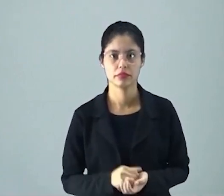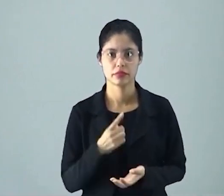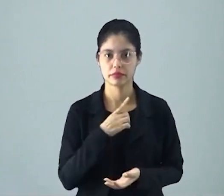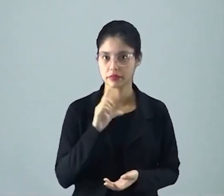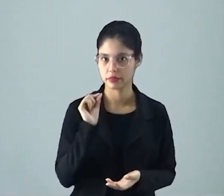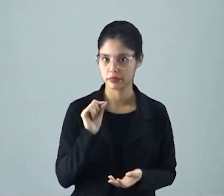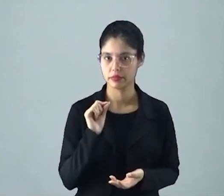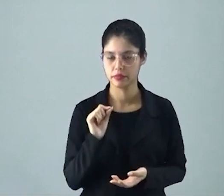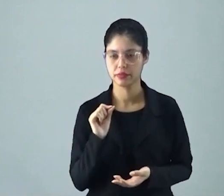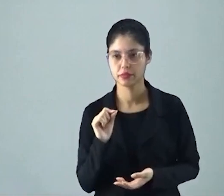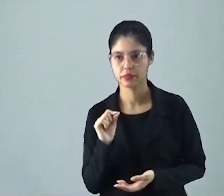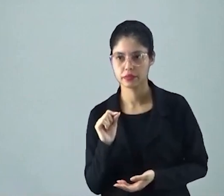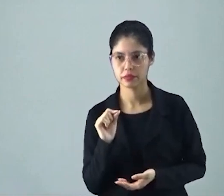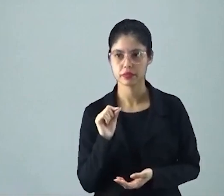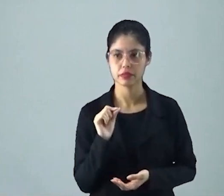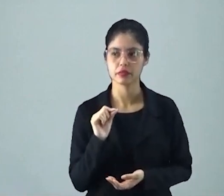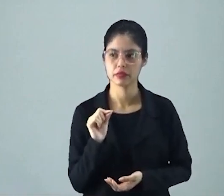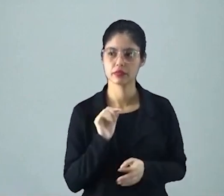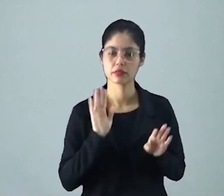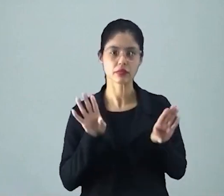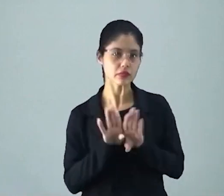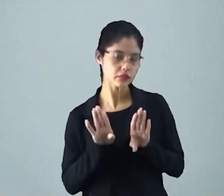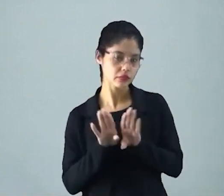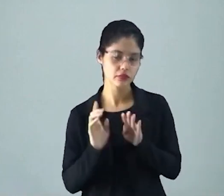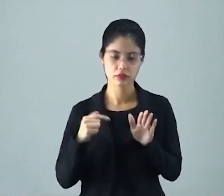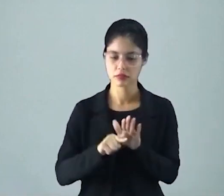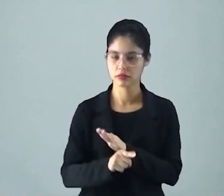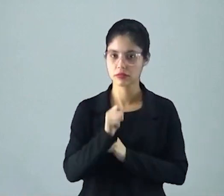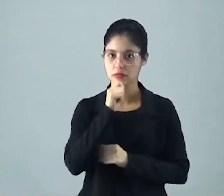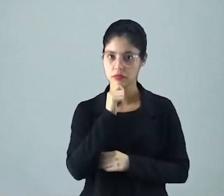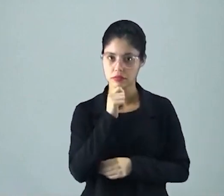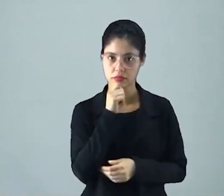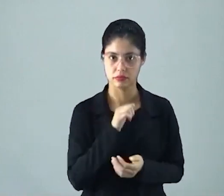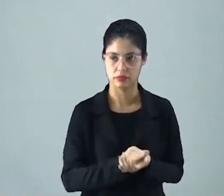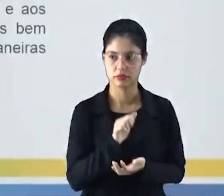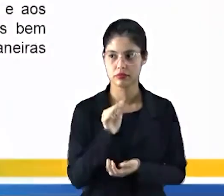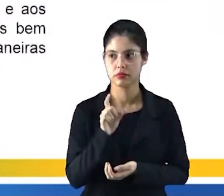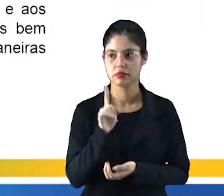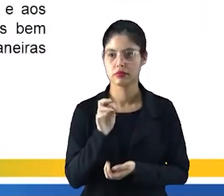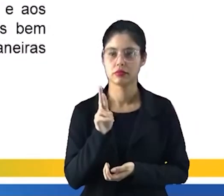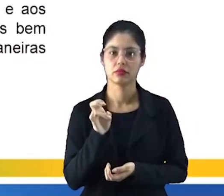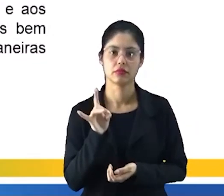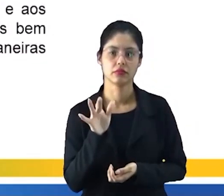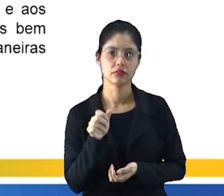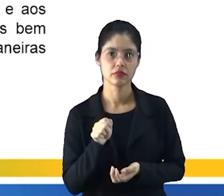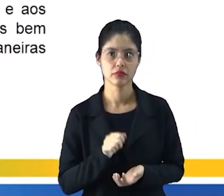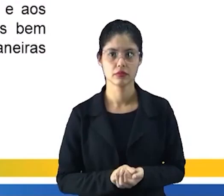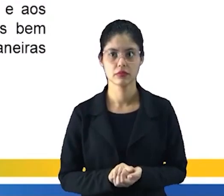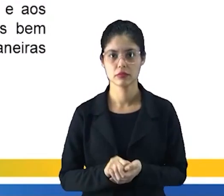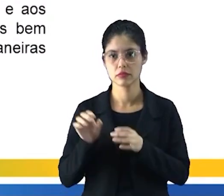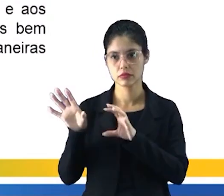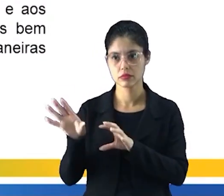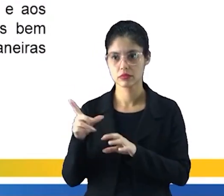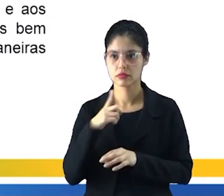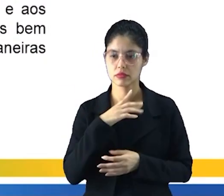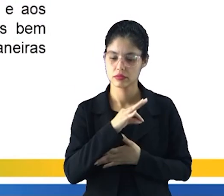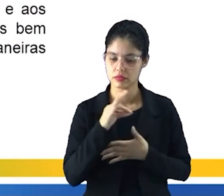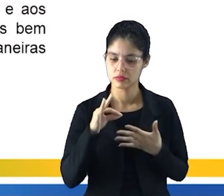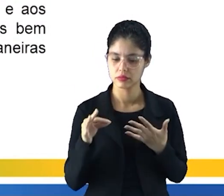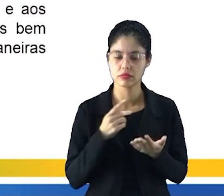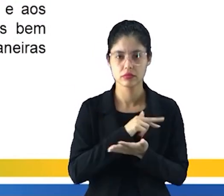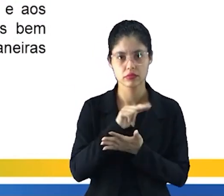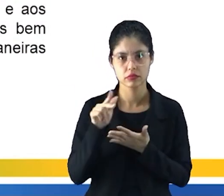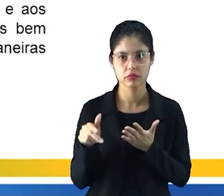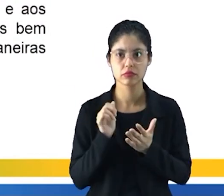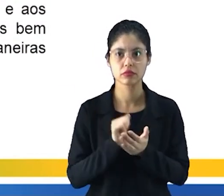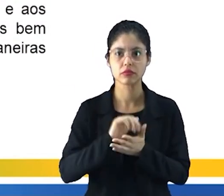nós temos também dentro das variações aqui diastráticas, né, esse tipo de variação